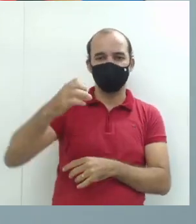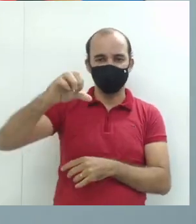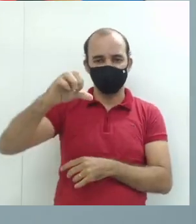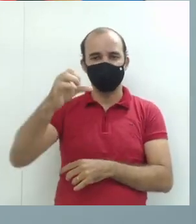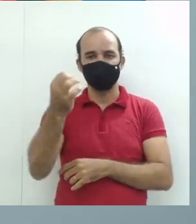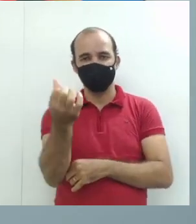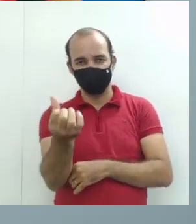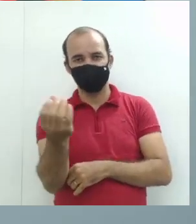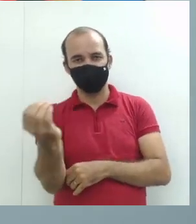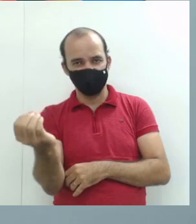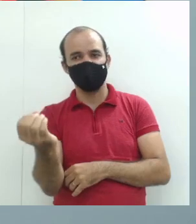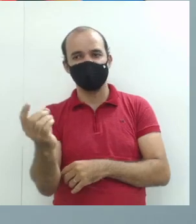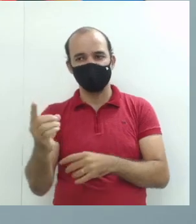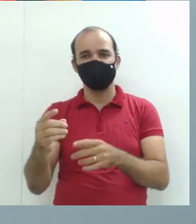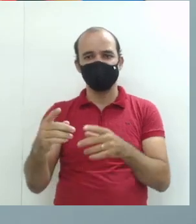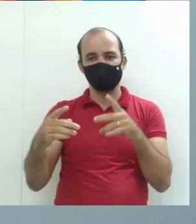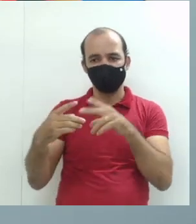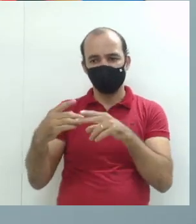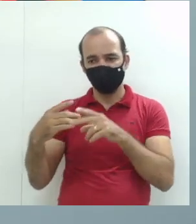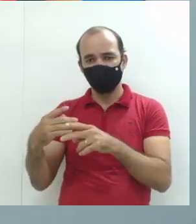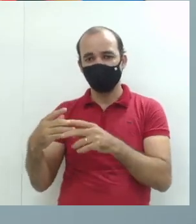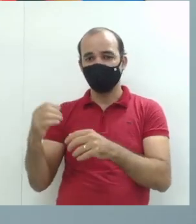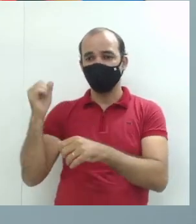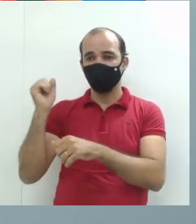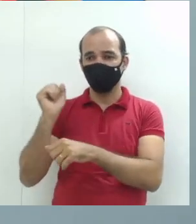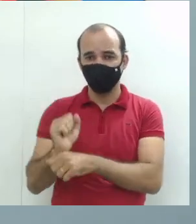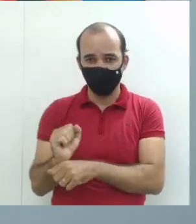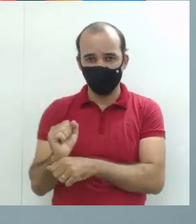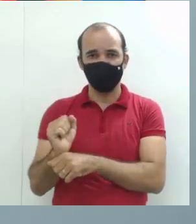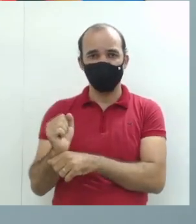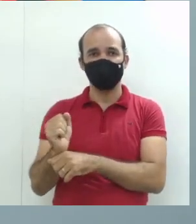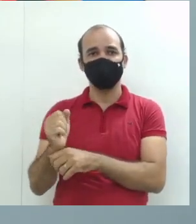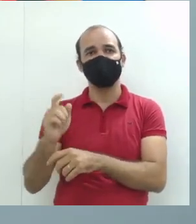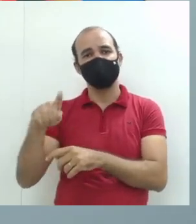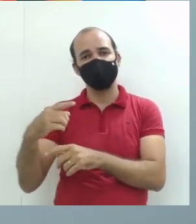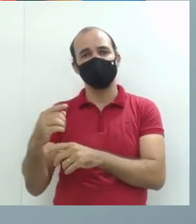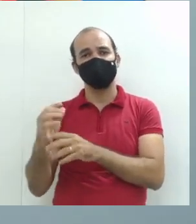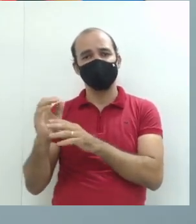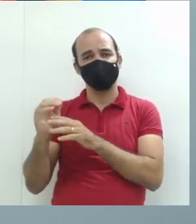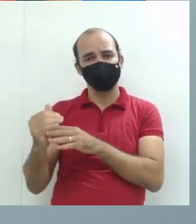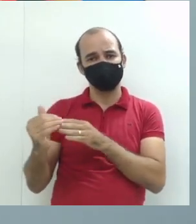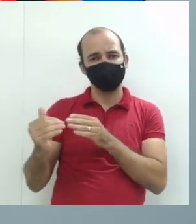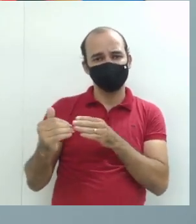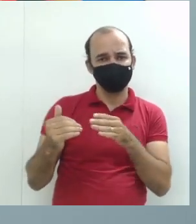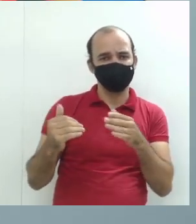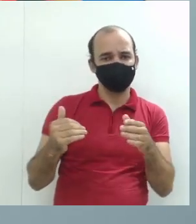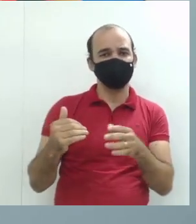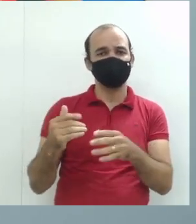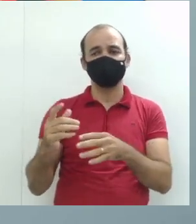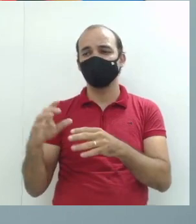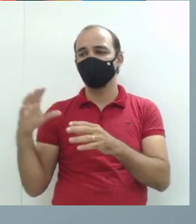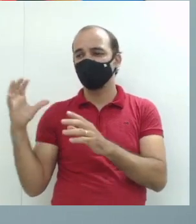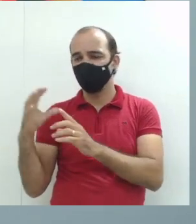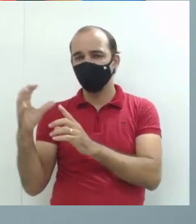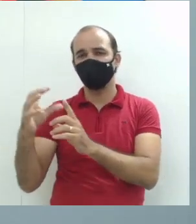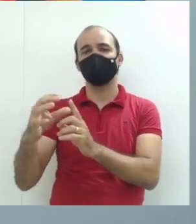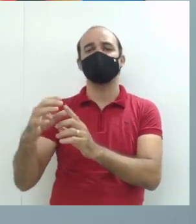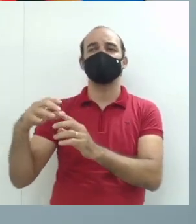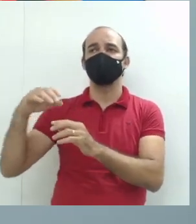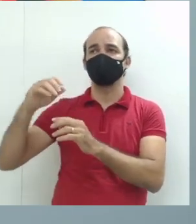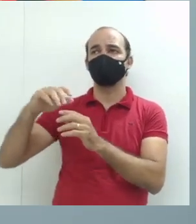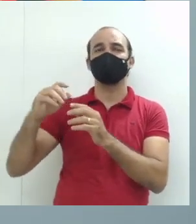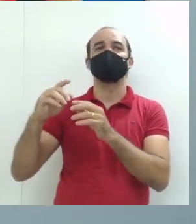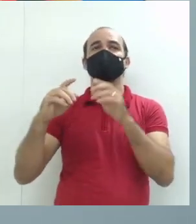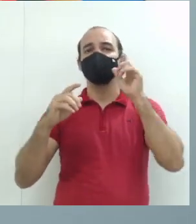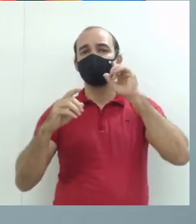com que a nossa música que vinha se desenvolvendo de uma forma seguindo inspiração, influência, né, na música